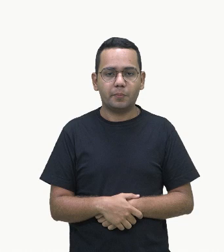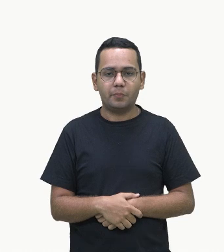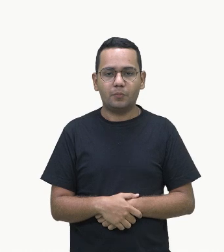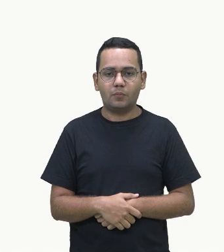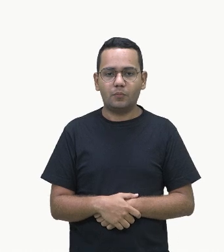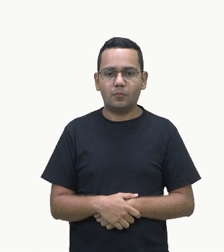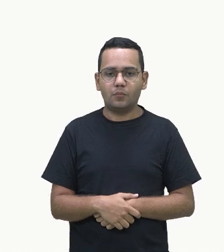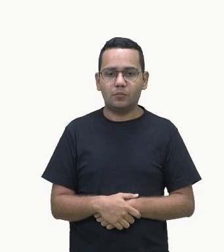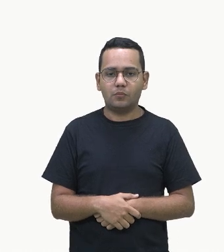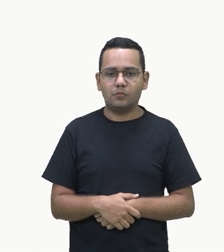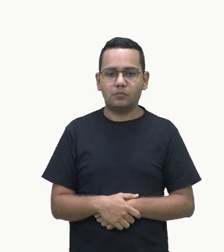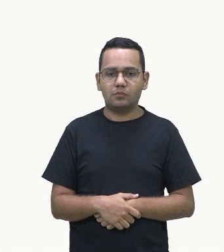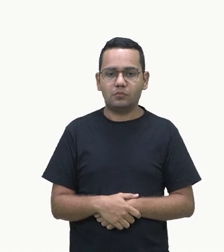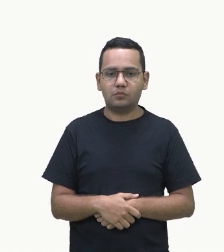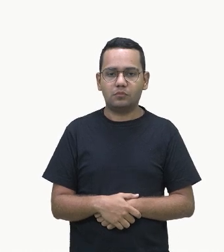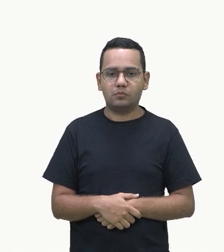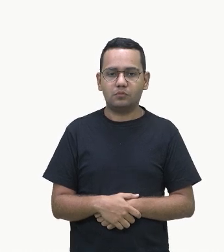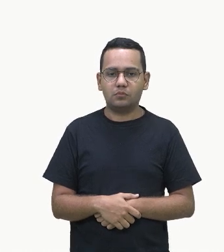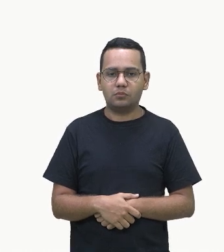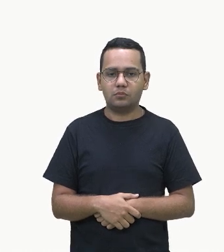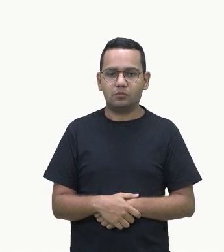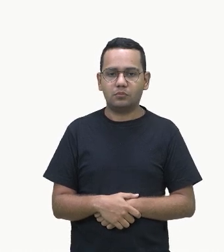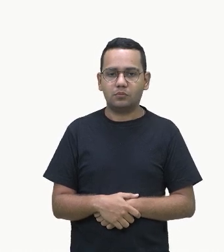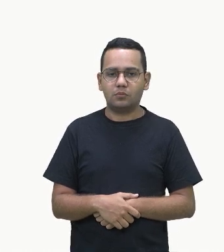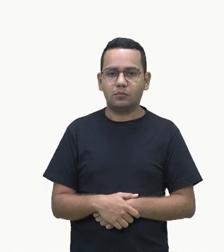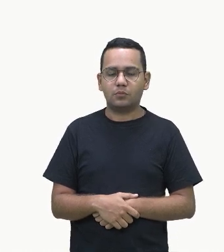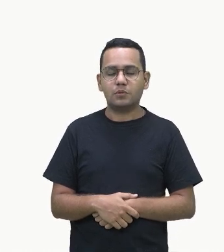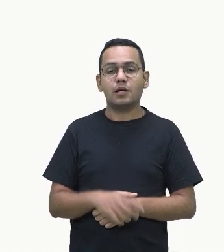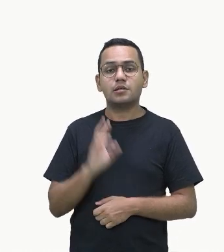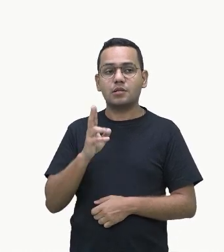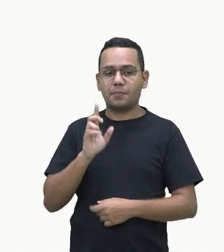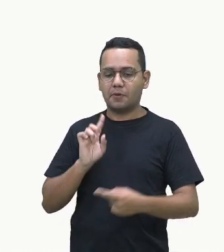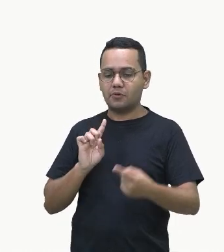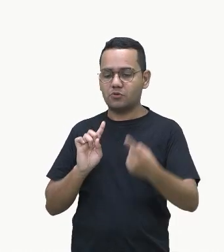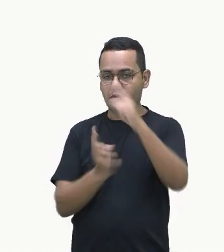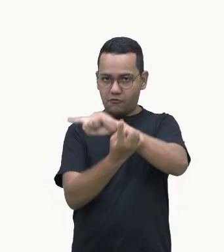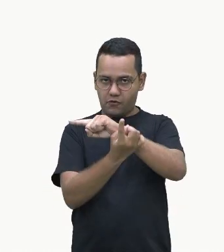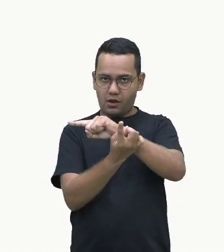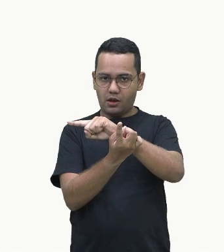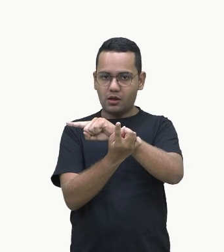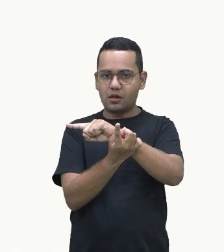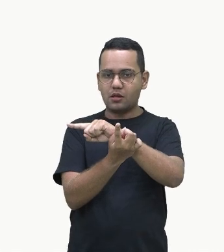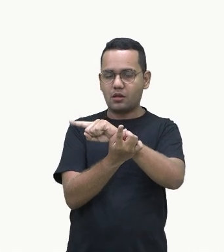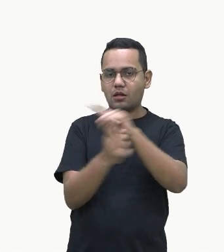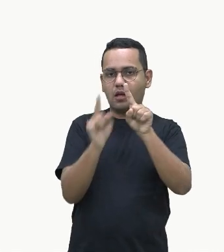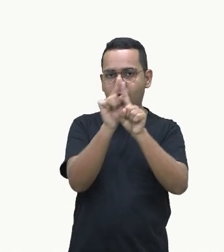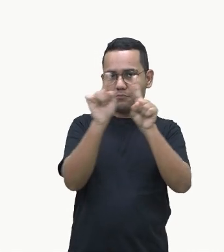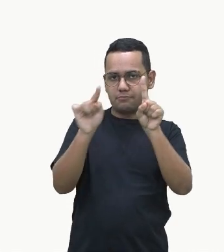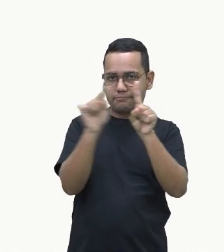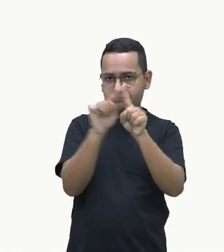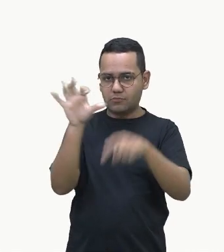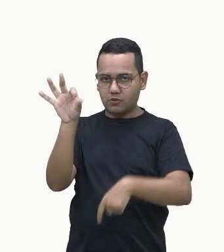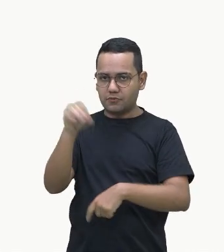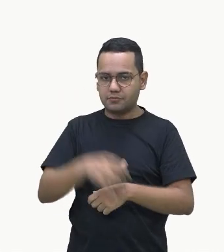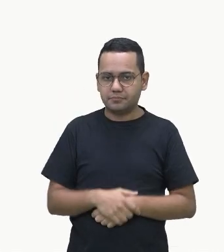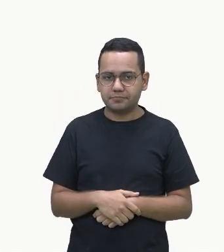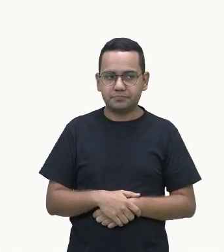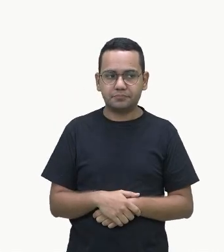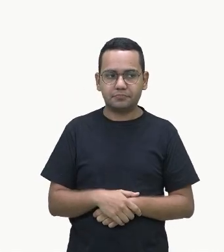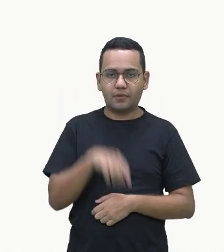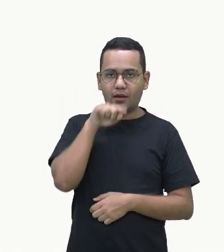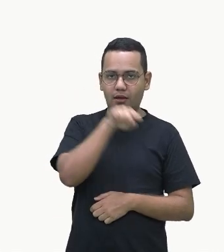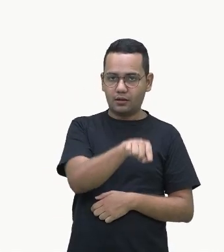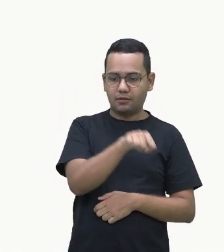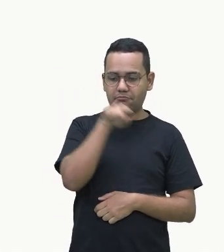que a hipotenusa vai estar sempre ali, oposta de frente ao ângulo de 90, e os outros dois lados do nosso